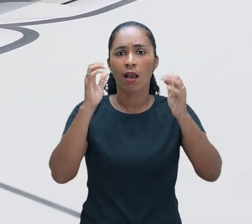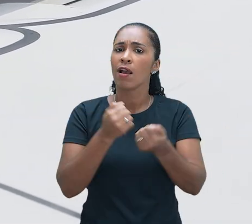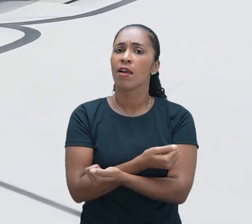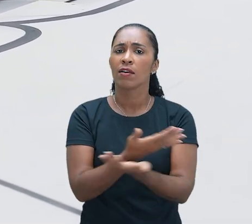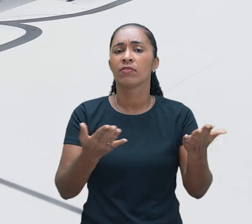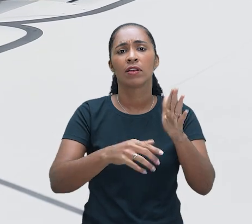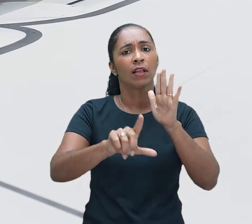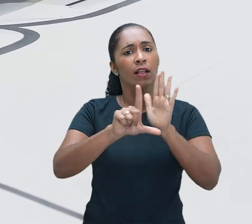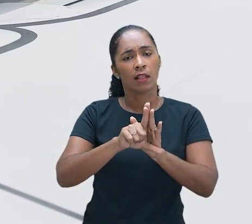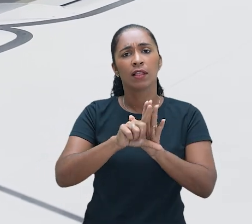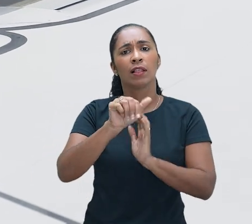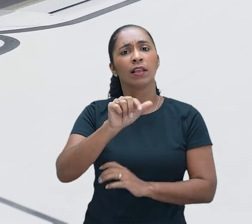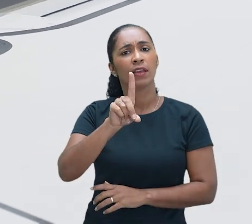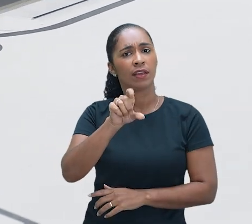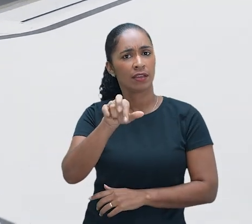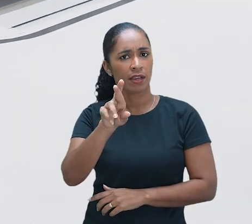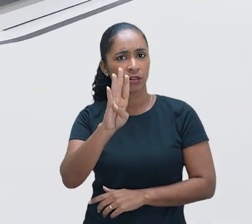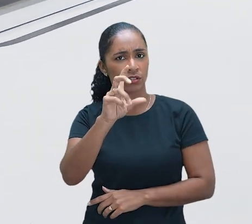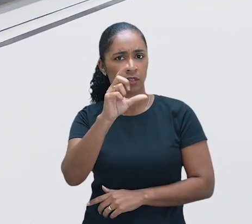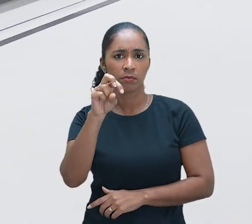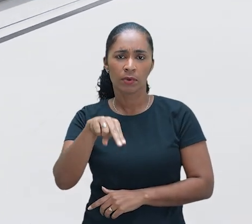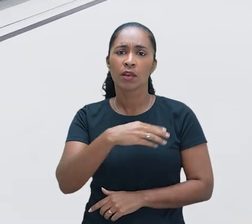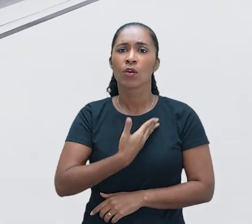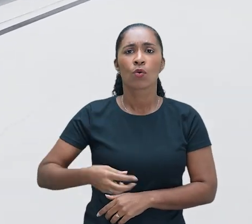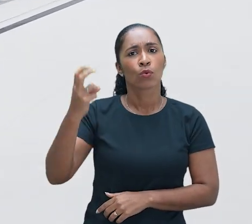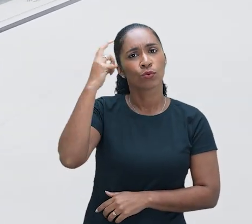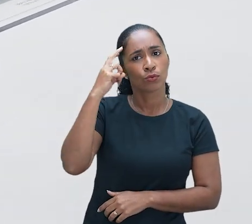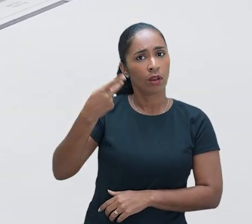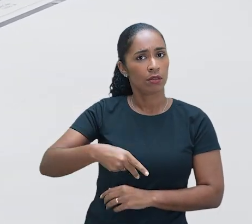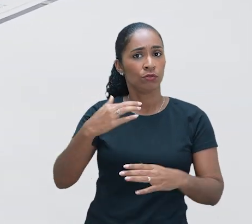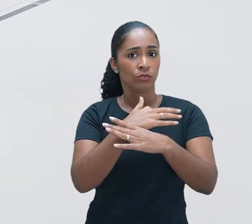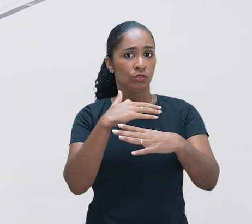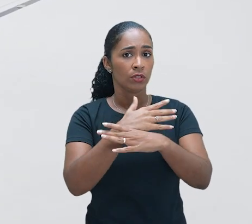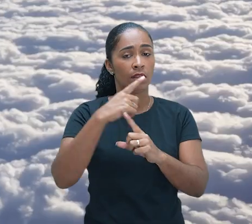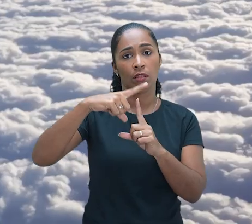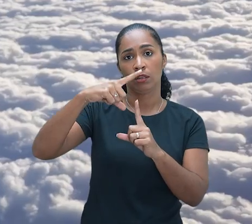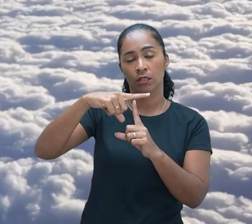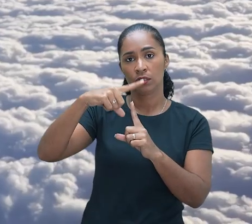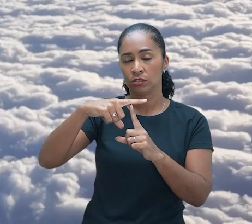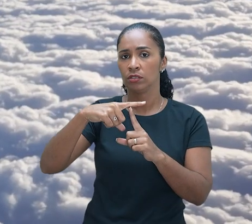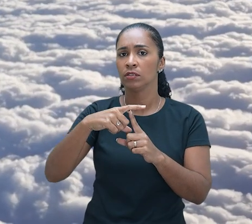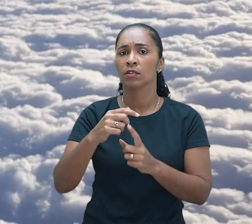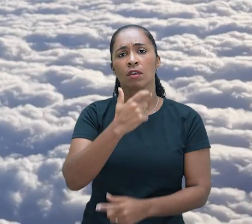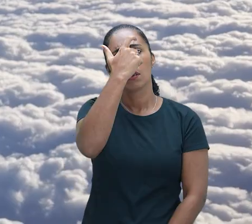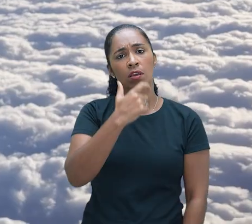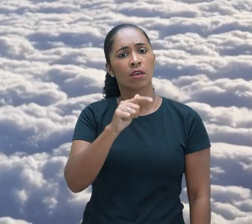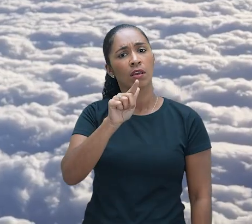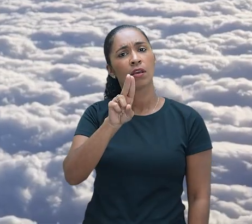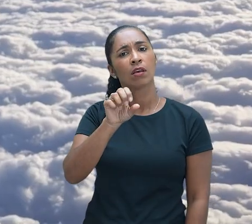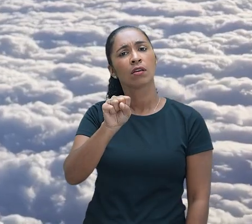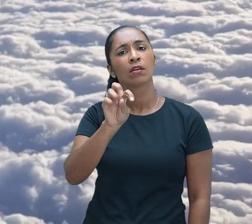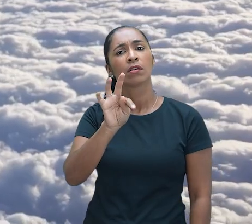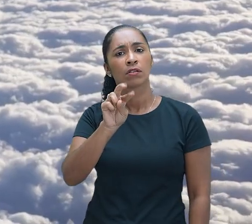oferecida pela Política Nacional Aldir Blanc através da Secretaria de Cultura do Governo do Tocantins. Quem vos fala é